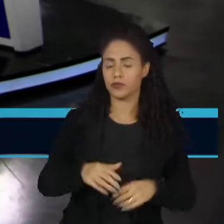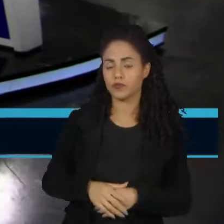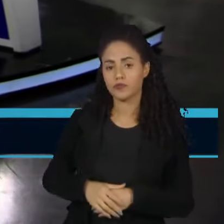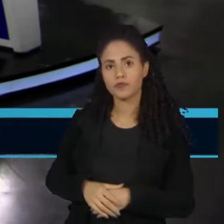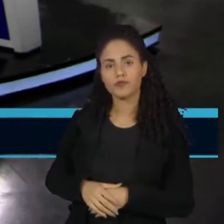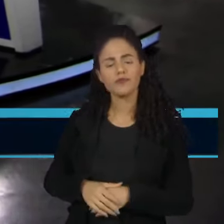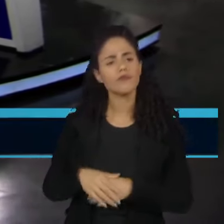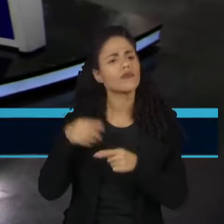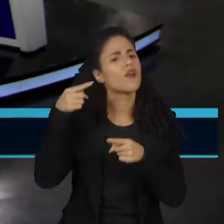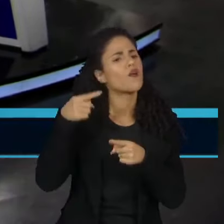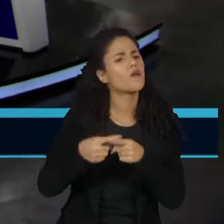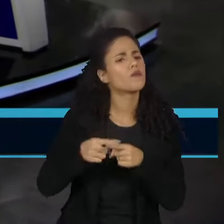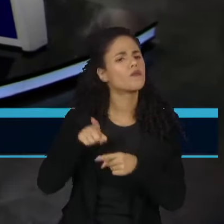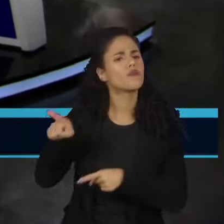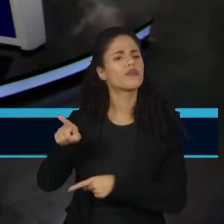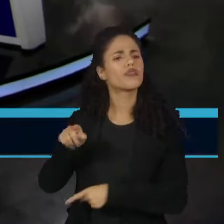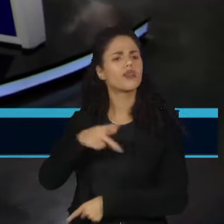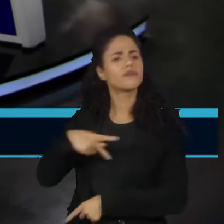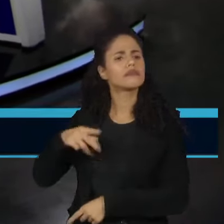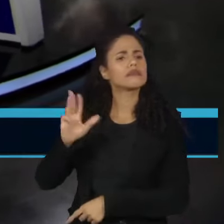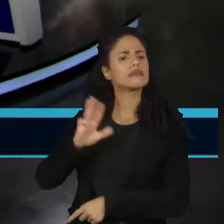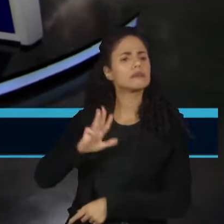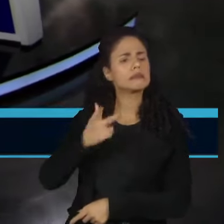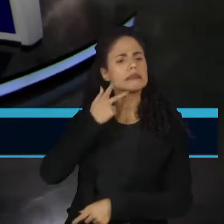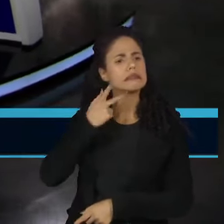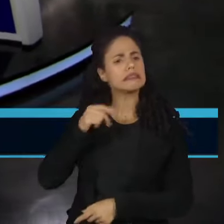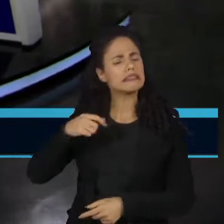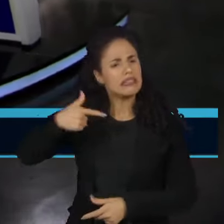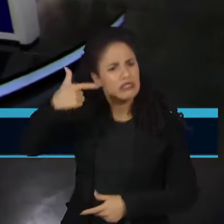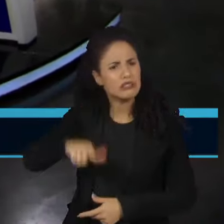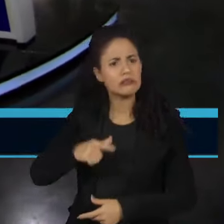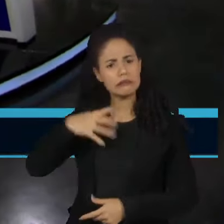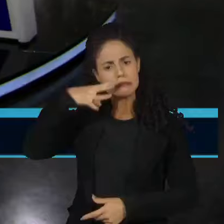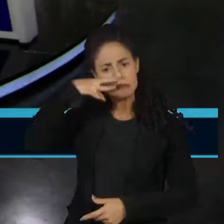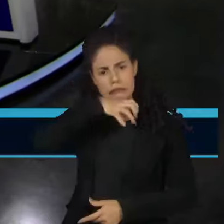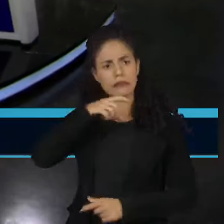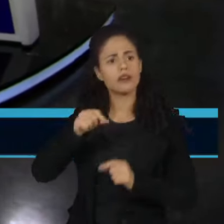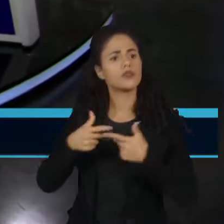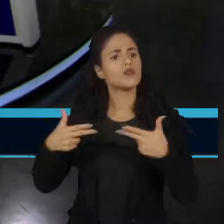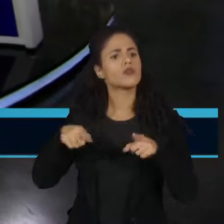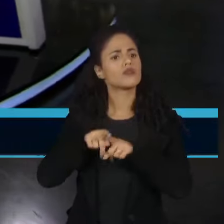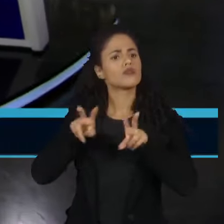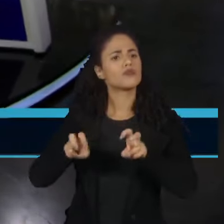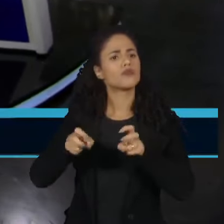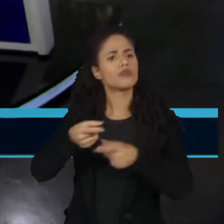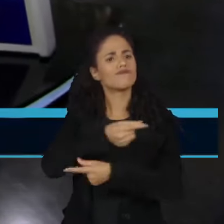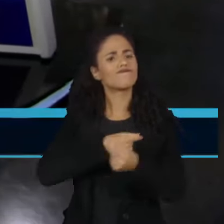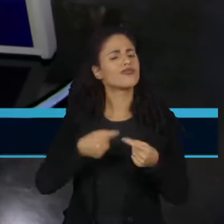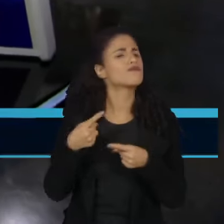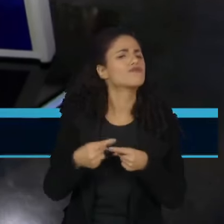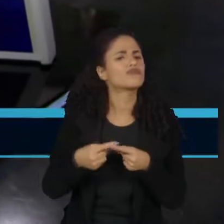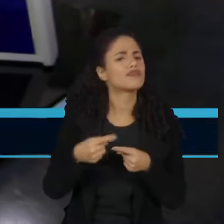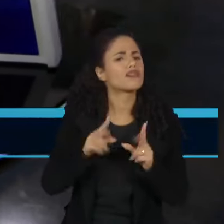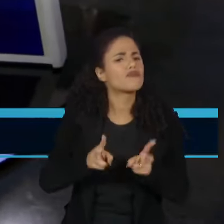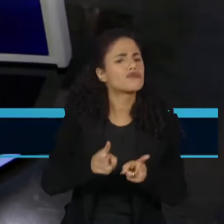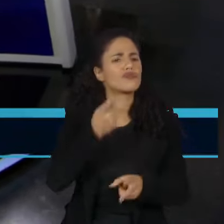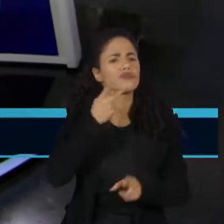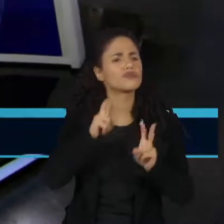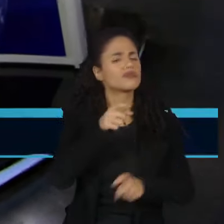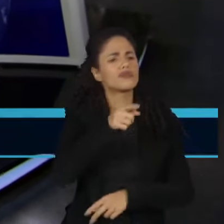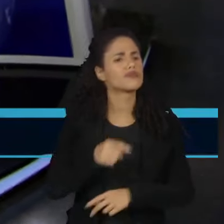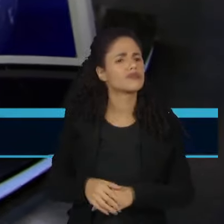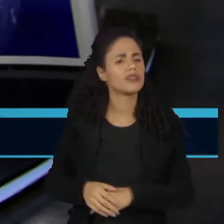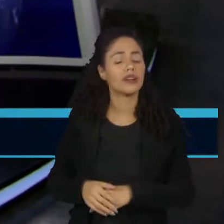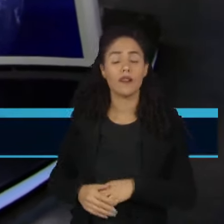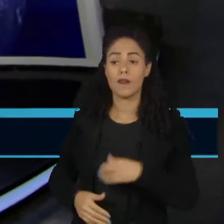Vila, por que que o presidente Lula insiste nessas falas que provocam tantas reações negativas do mercado? Bem,